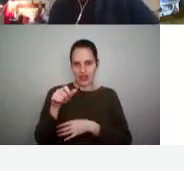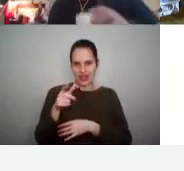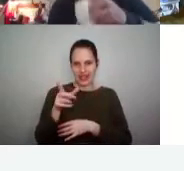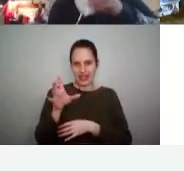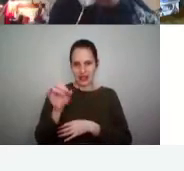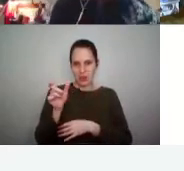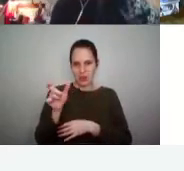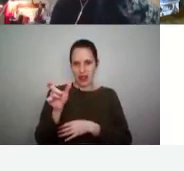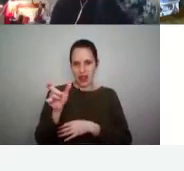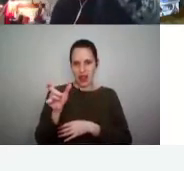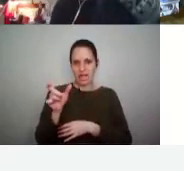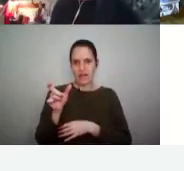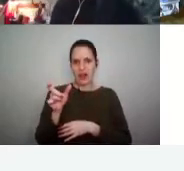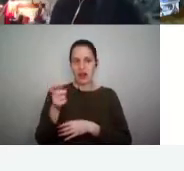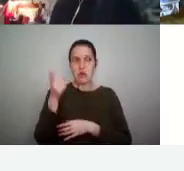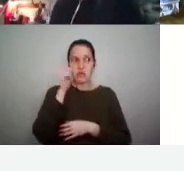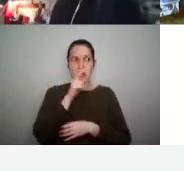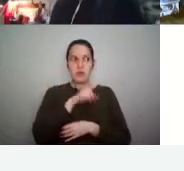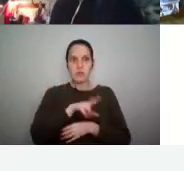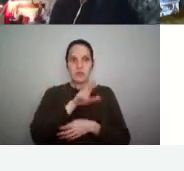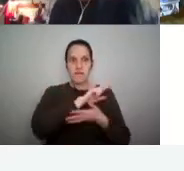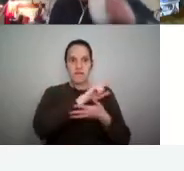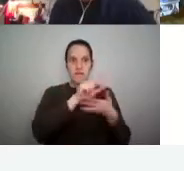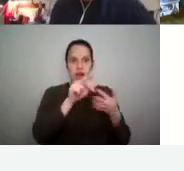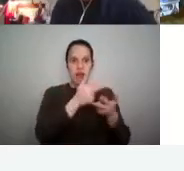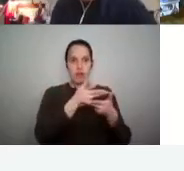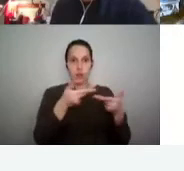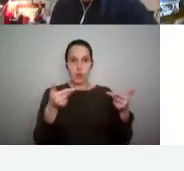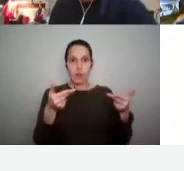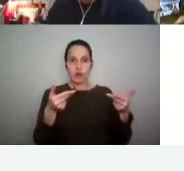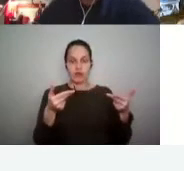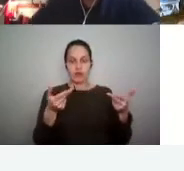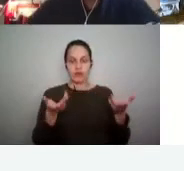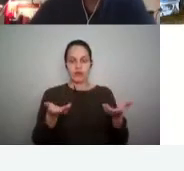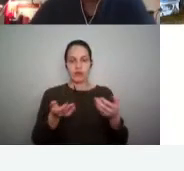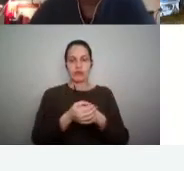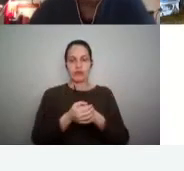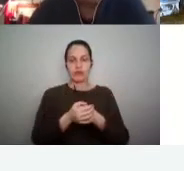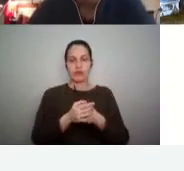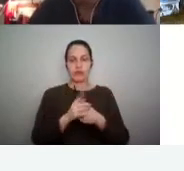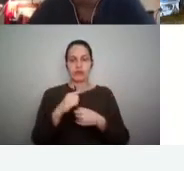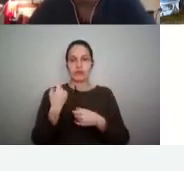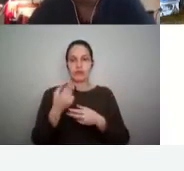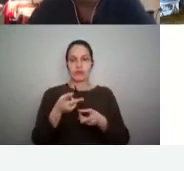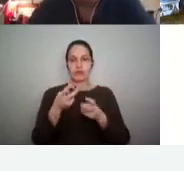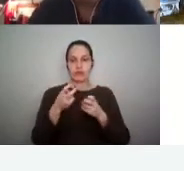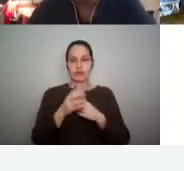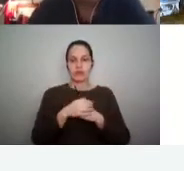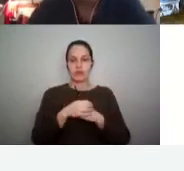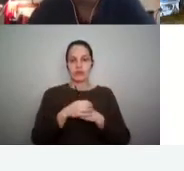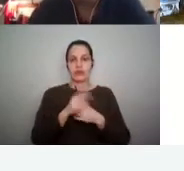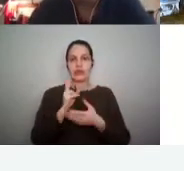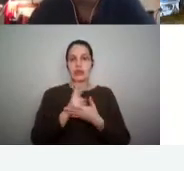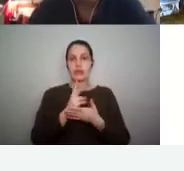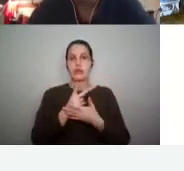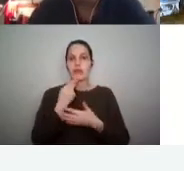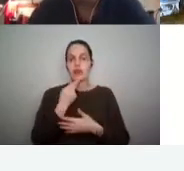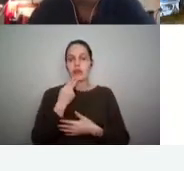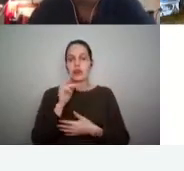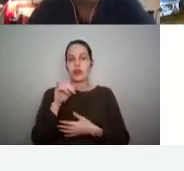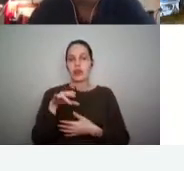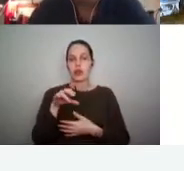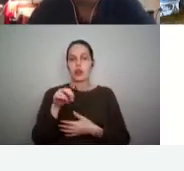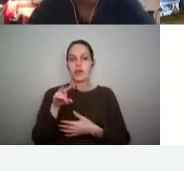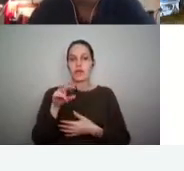E hoje a gente percebe que muitas vezes, quando se fala em inovação, não se vai